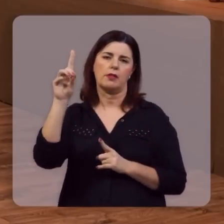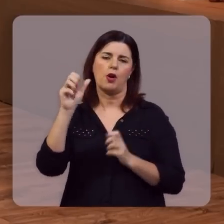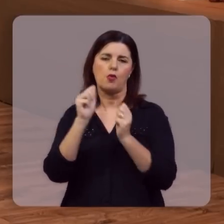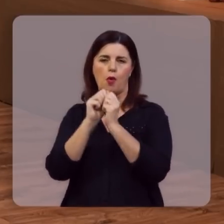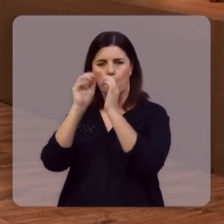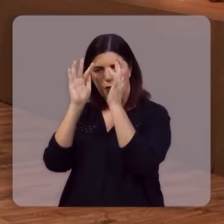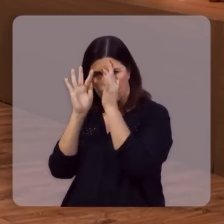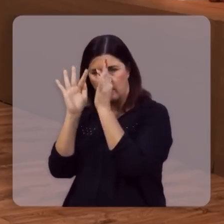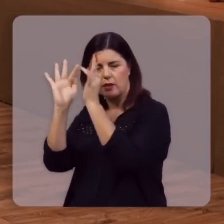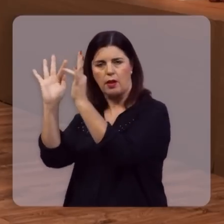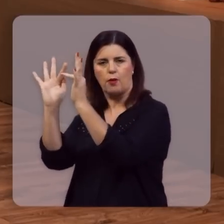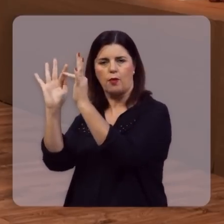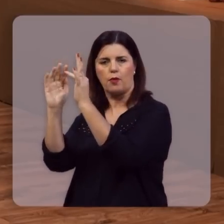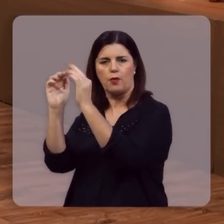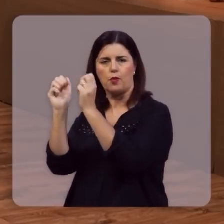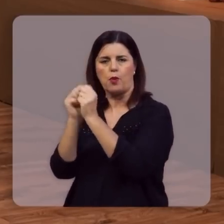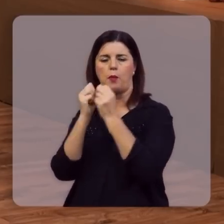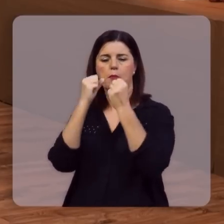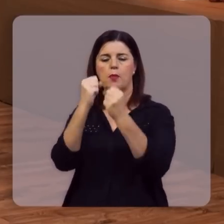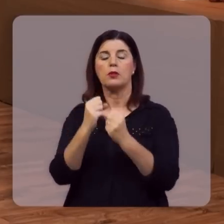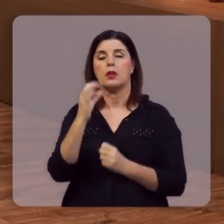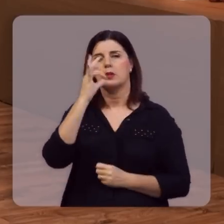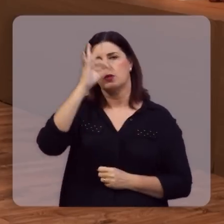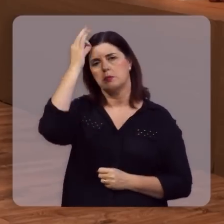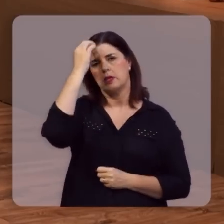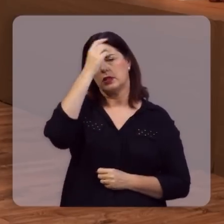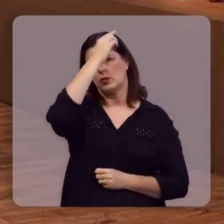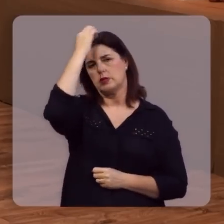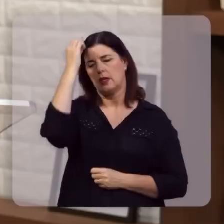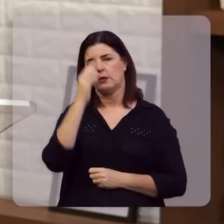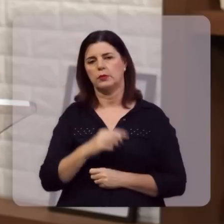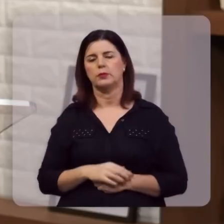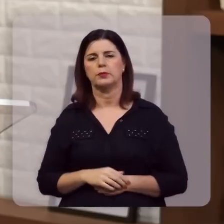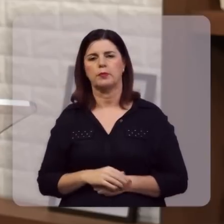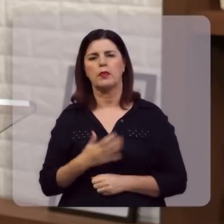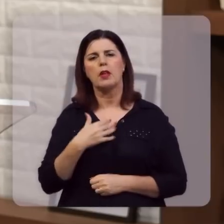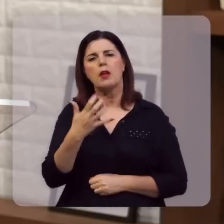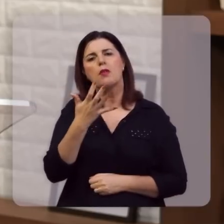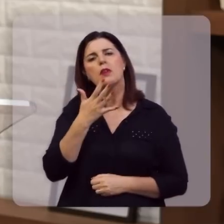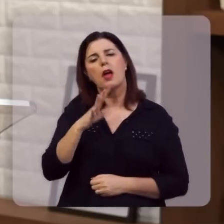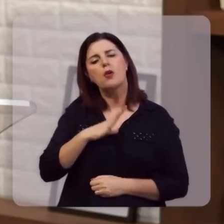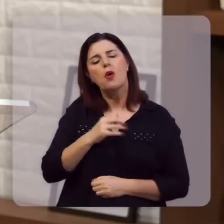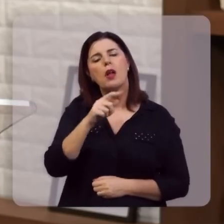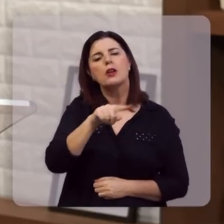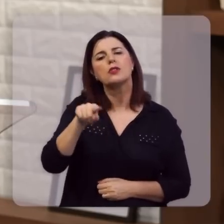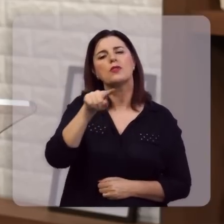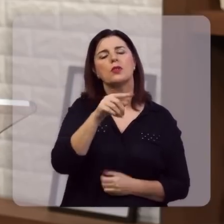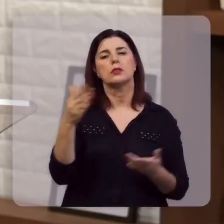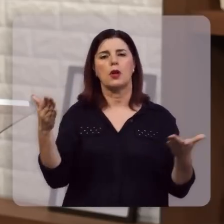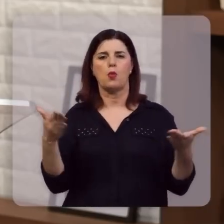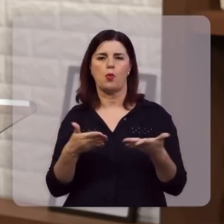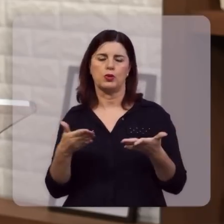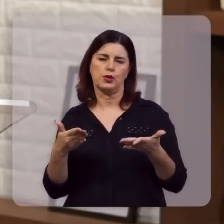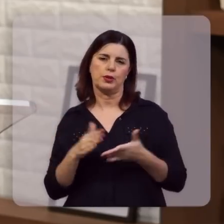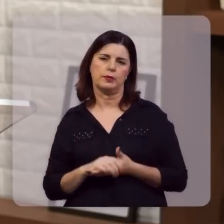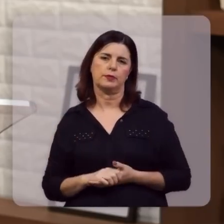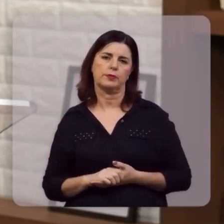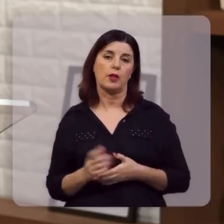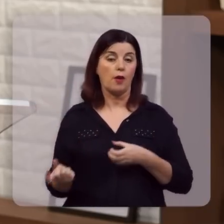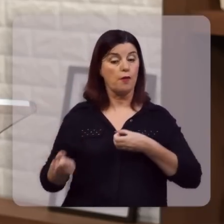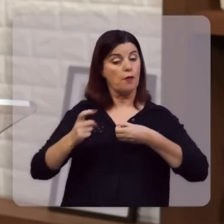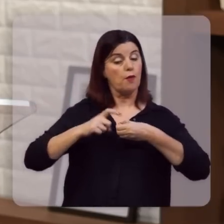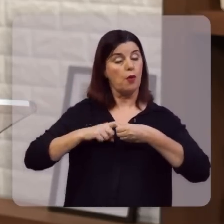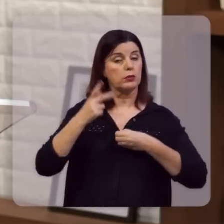com fidelidade e no poder do Espírito Santo. Eu gostaria de encorajar você hoje